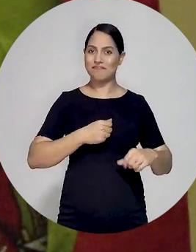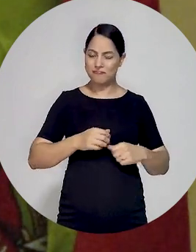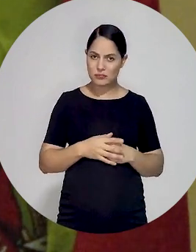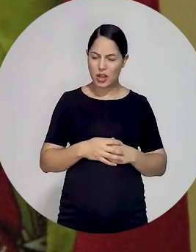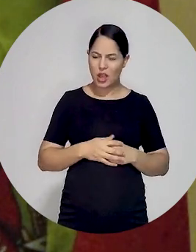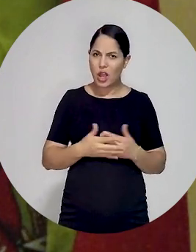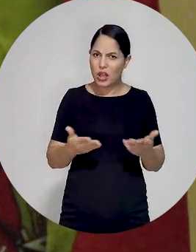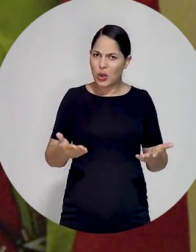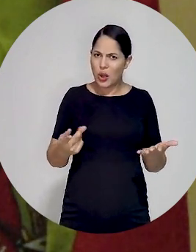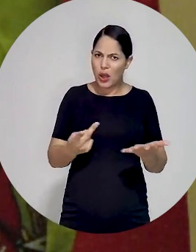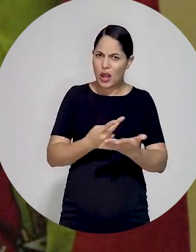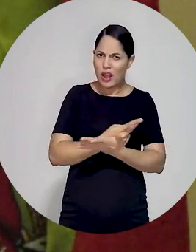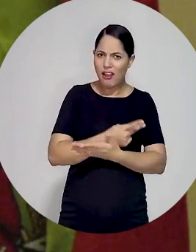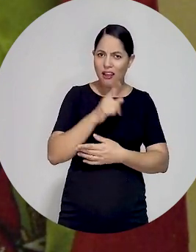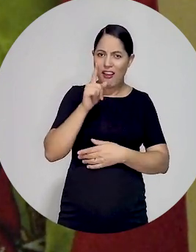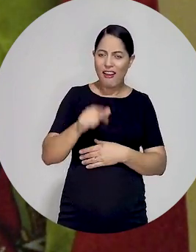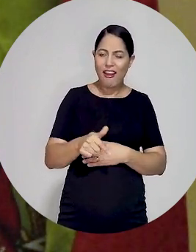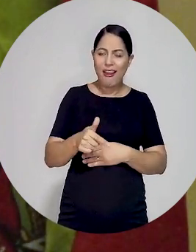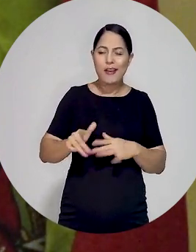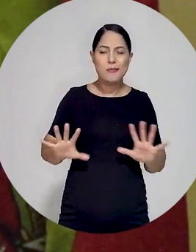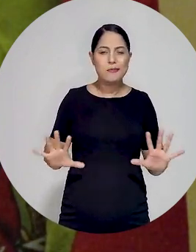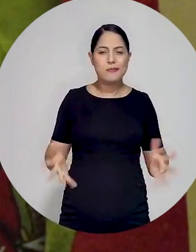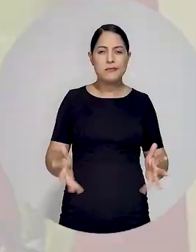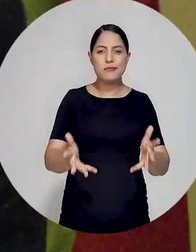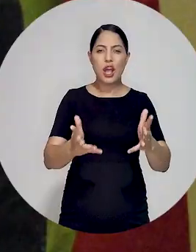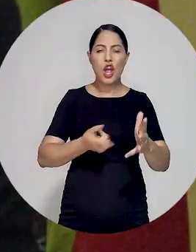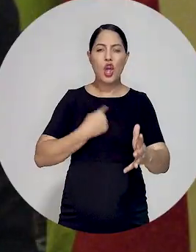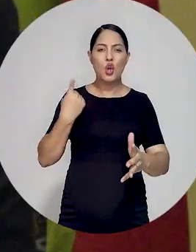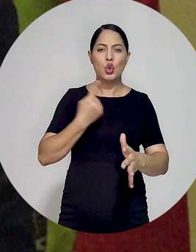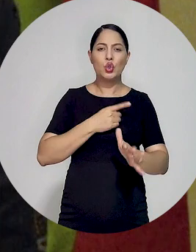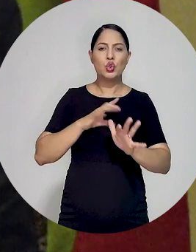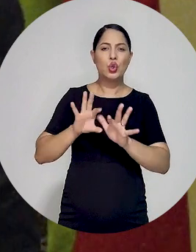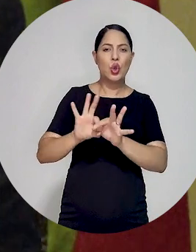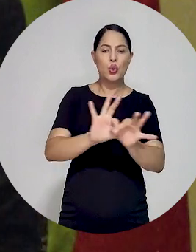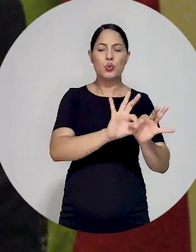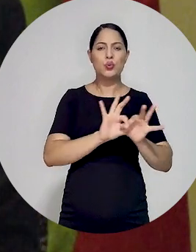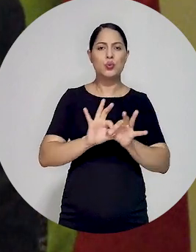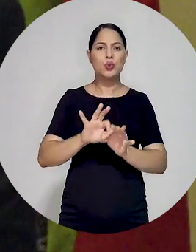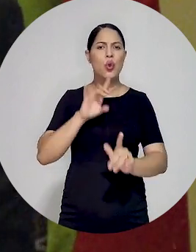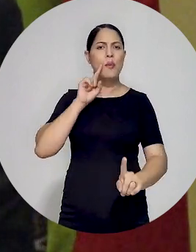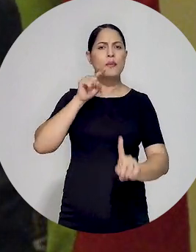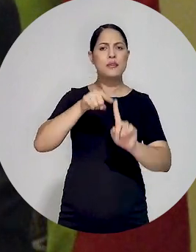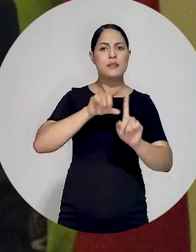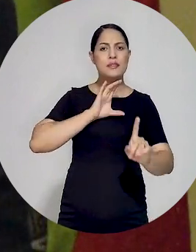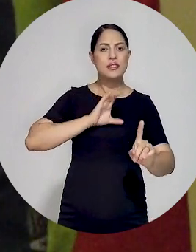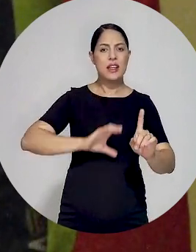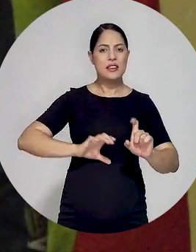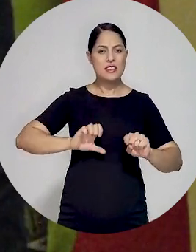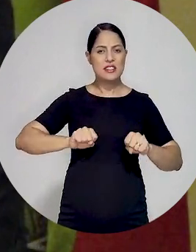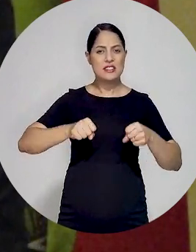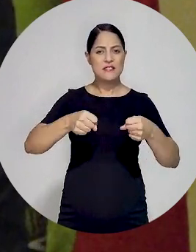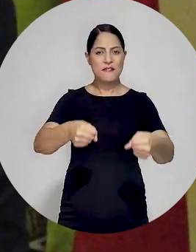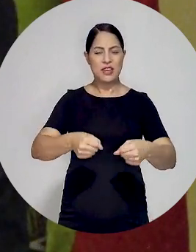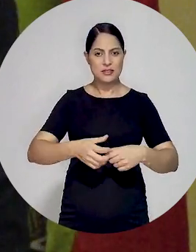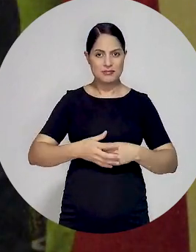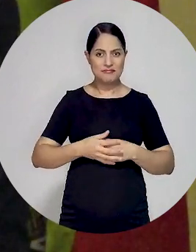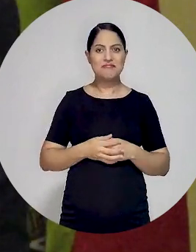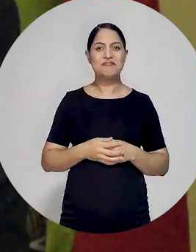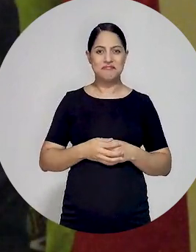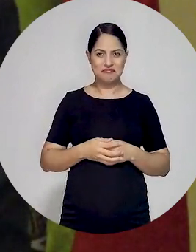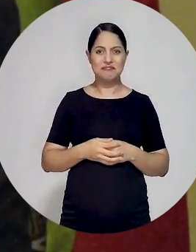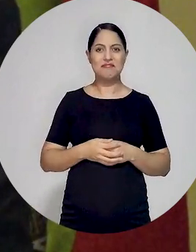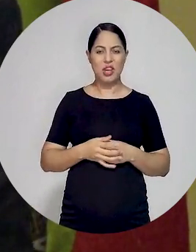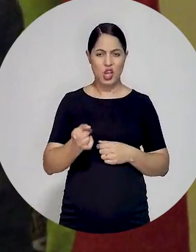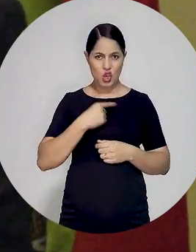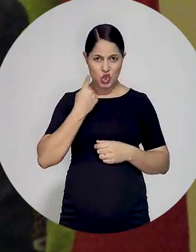Vanguardismo é o sobrenome que reserva esta seccional. O fio condutor que nos une é a defesa da cidadania. É